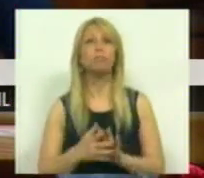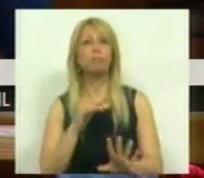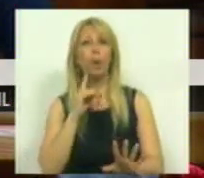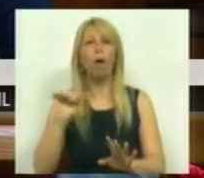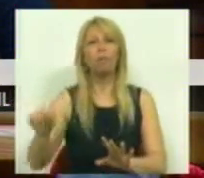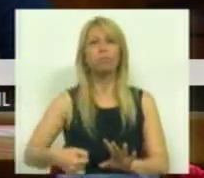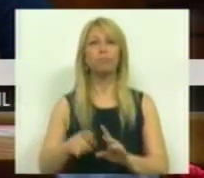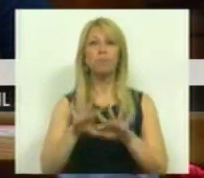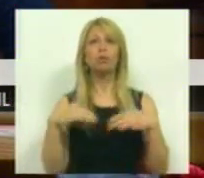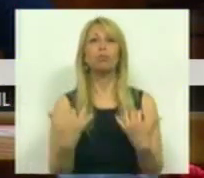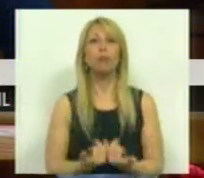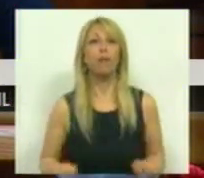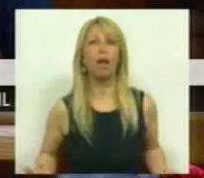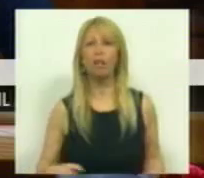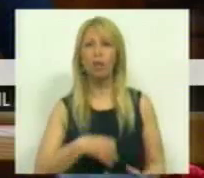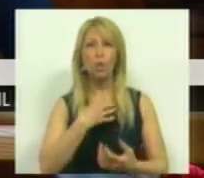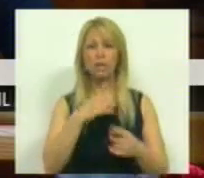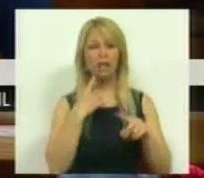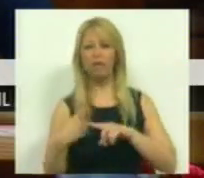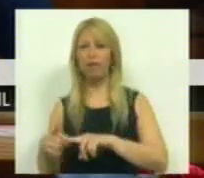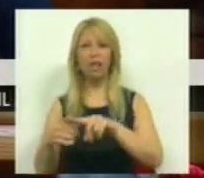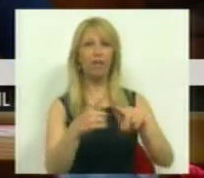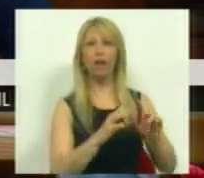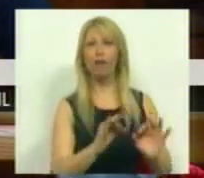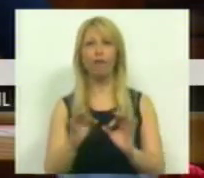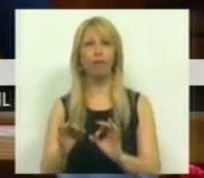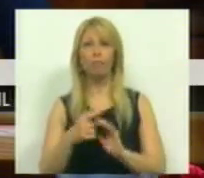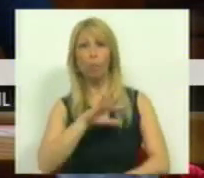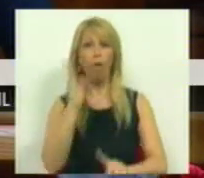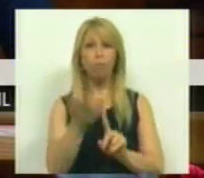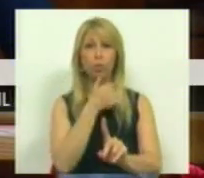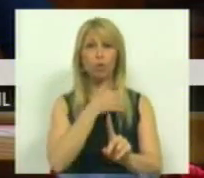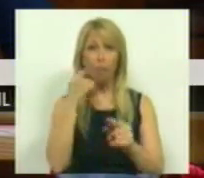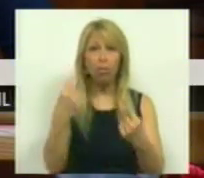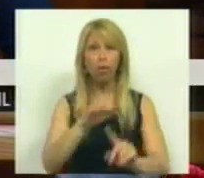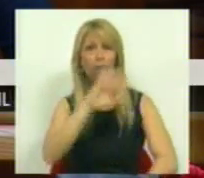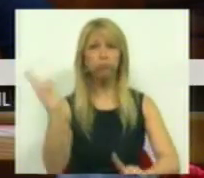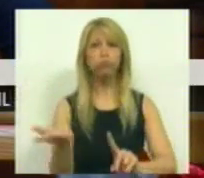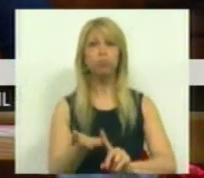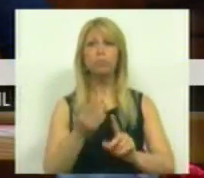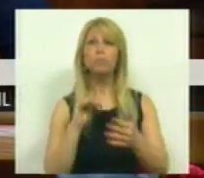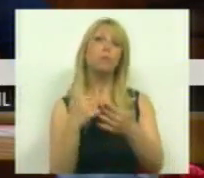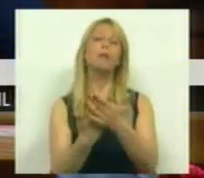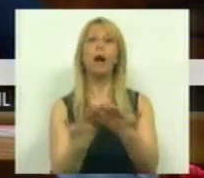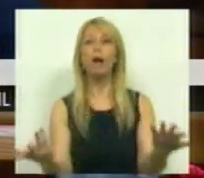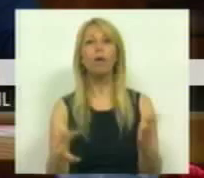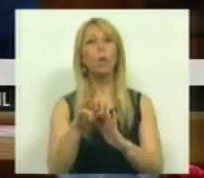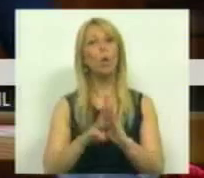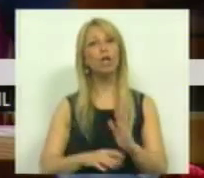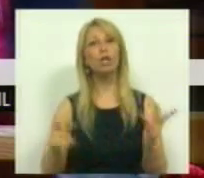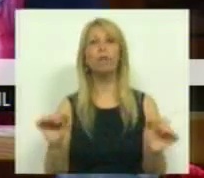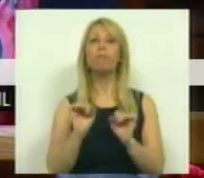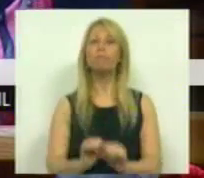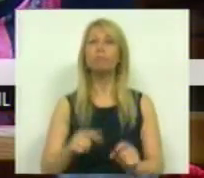indiferente à indiferença, castigadora do sofrimento. Um regime que vive no canto de sereia